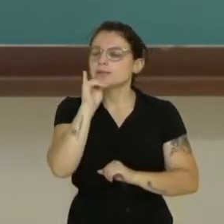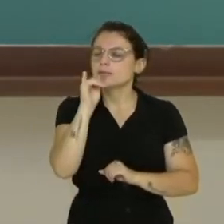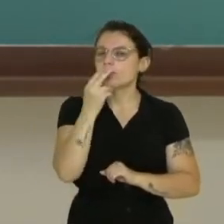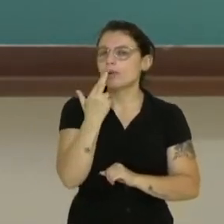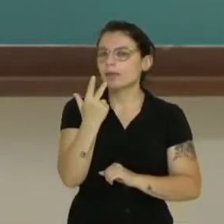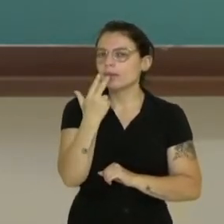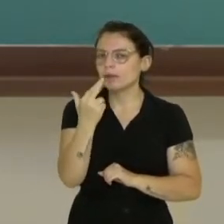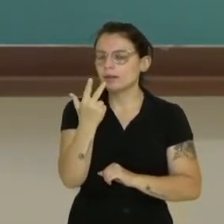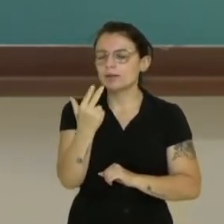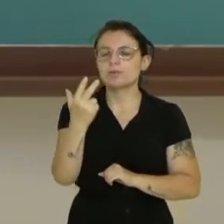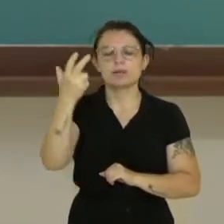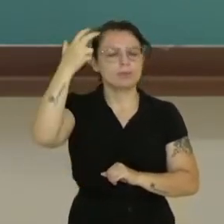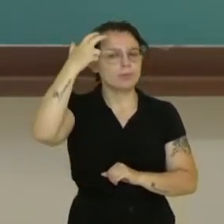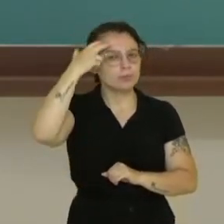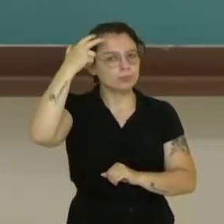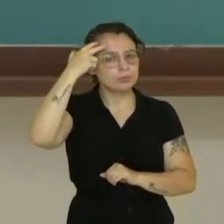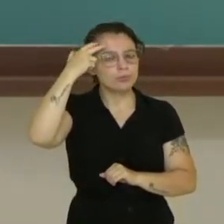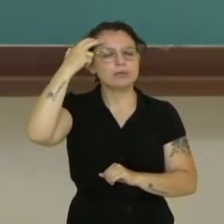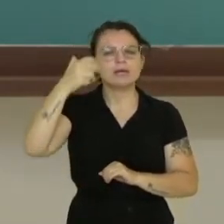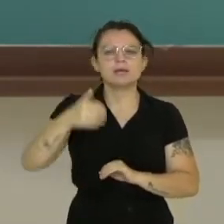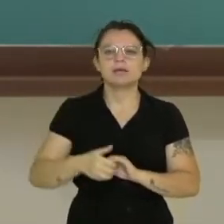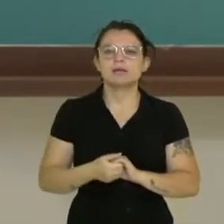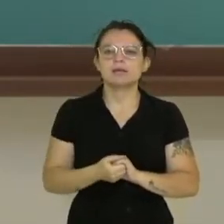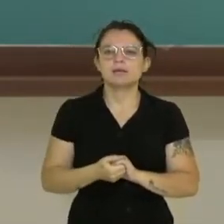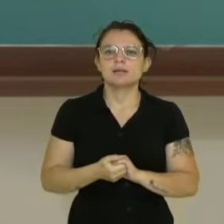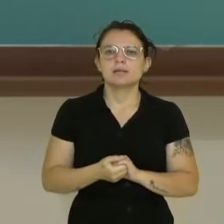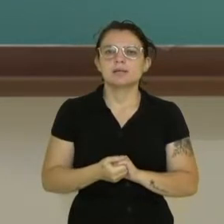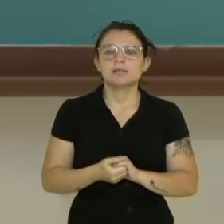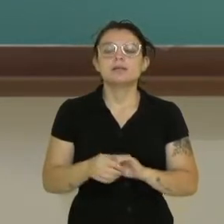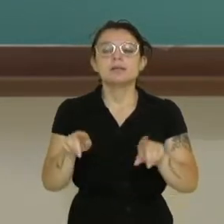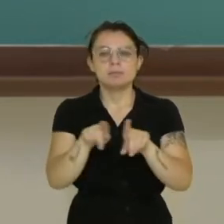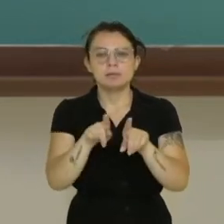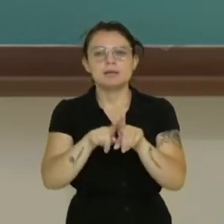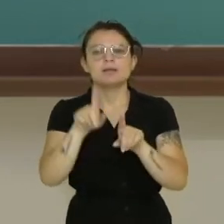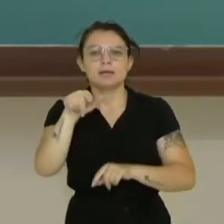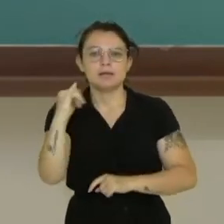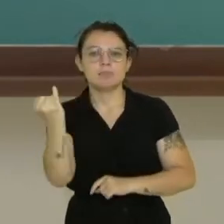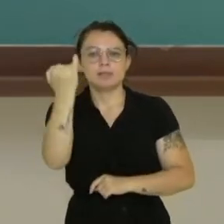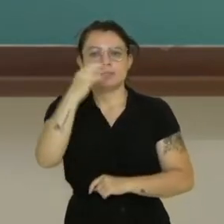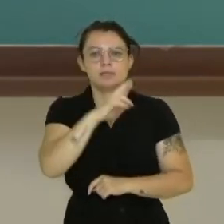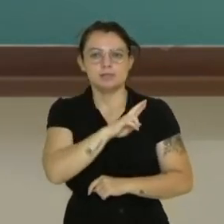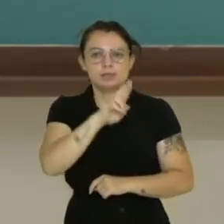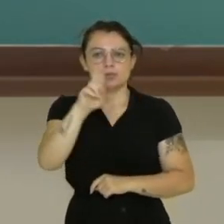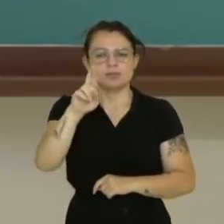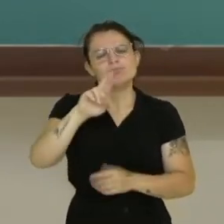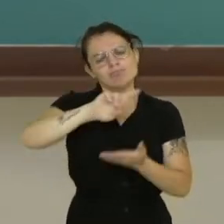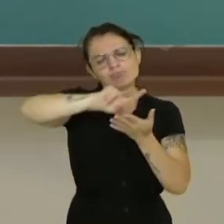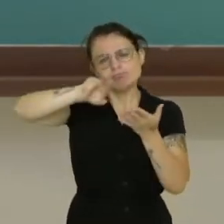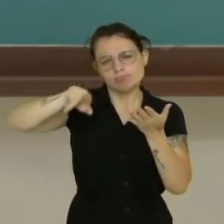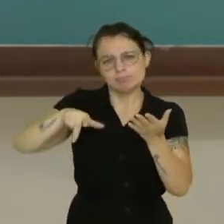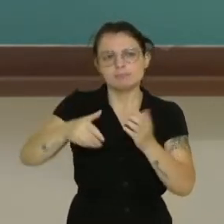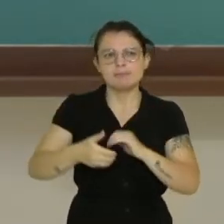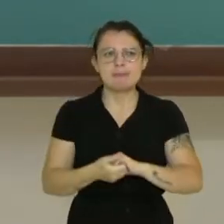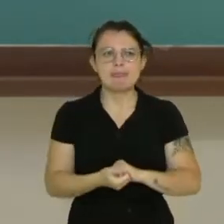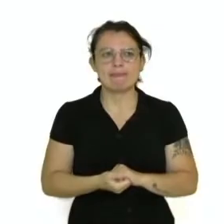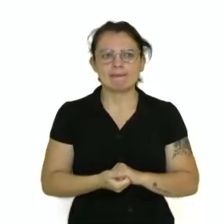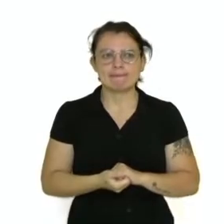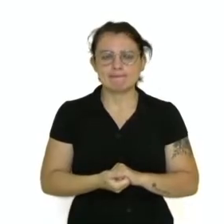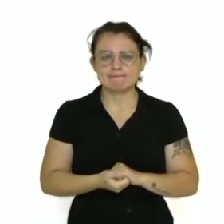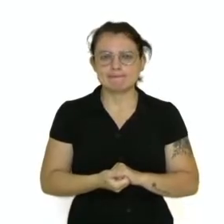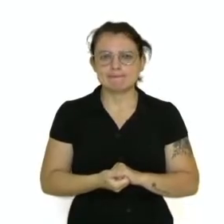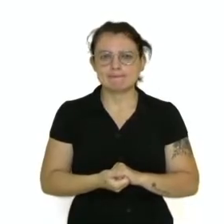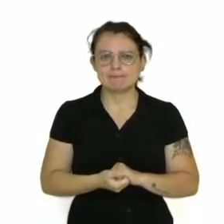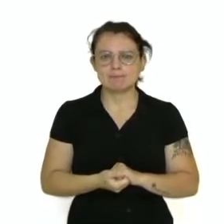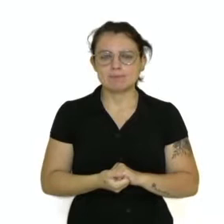falada, as culturas predominantes, as religiões predominantes e assim por diante.